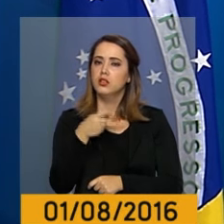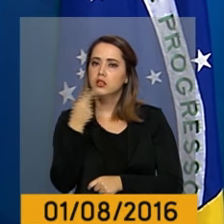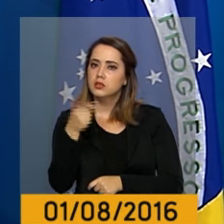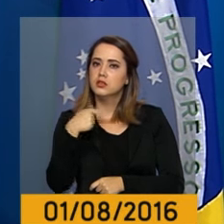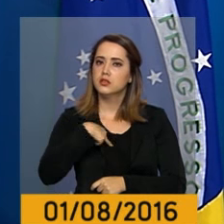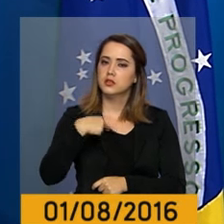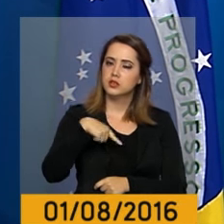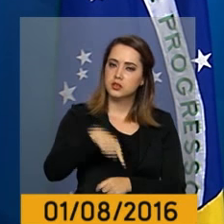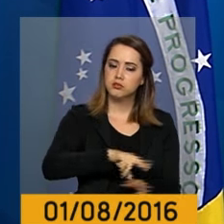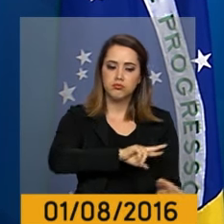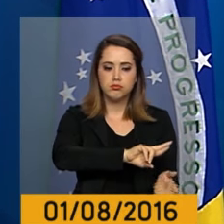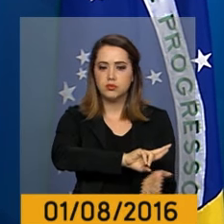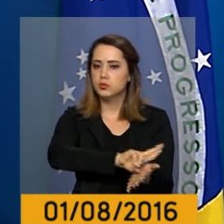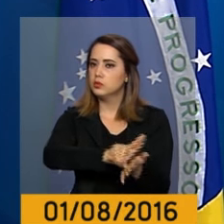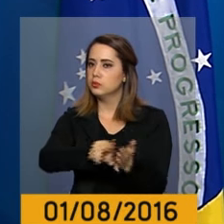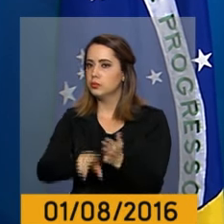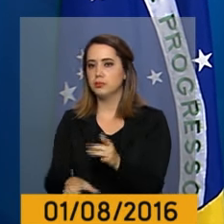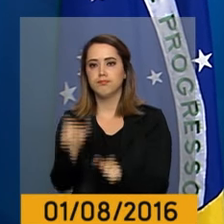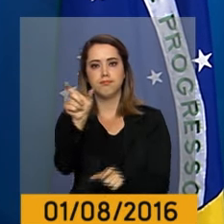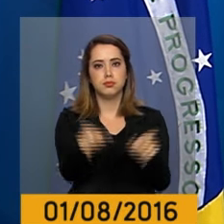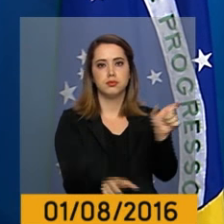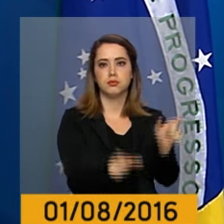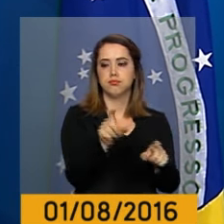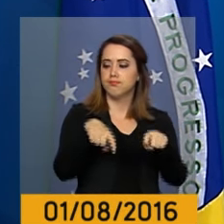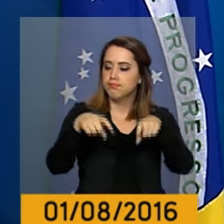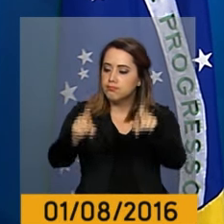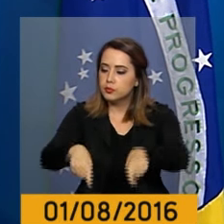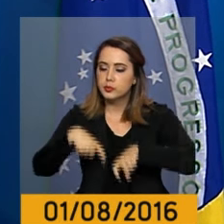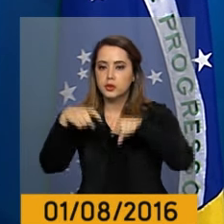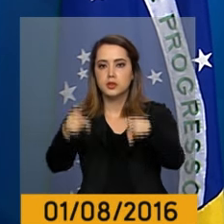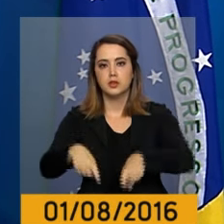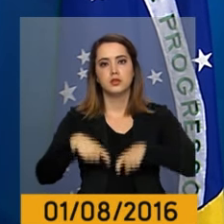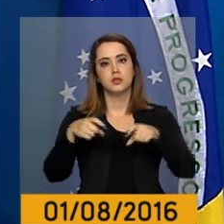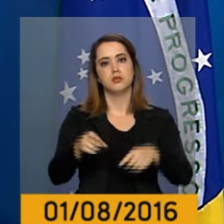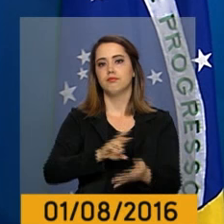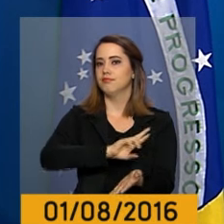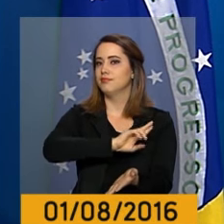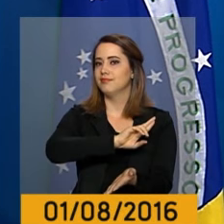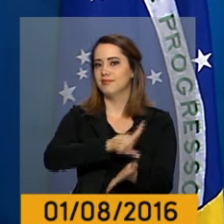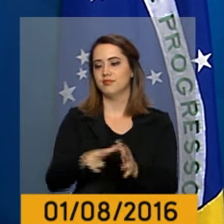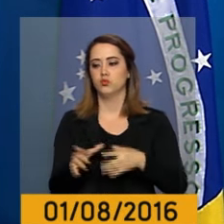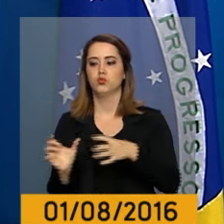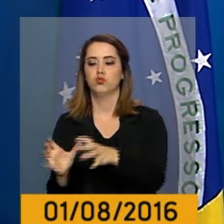pecuaristas, agricultores, fornecedores, a mais variada gama